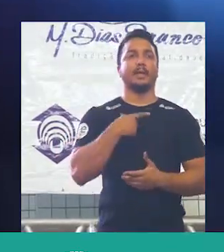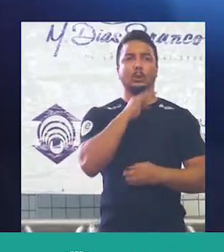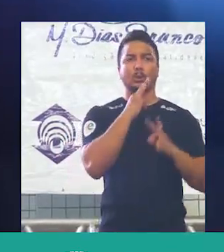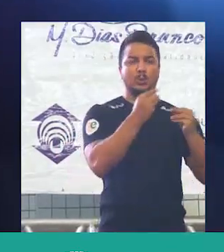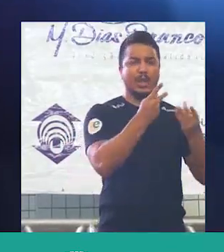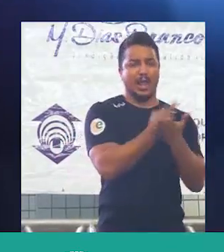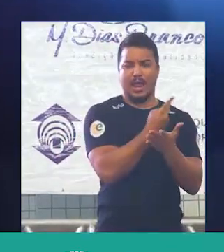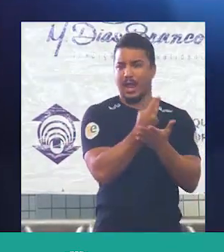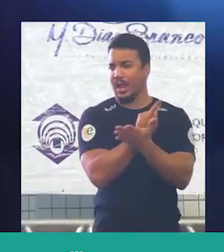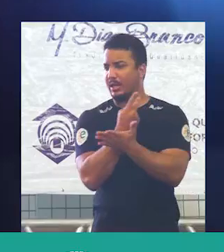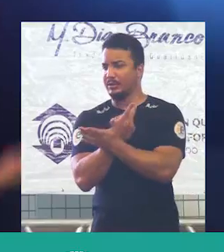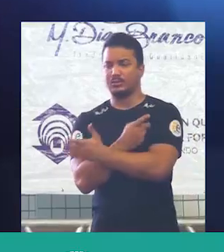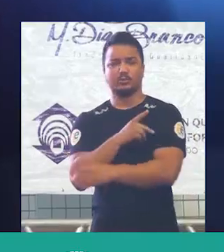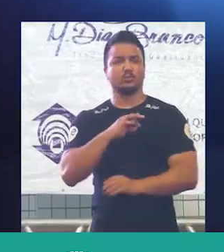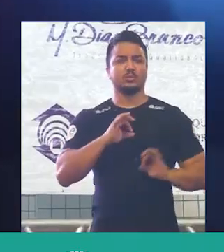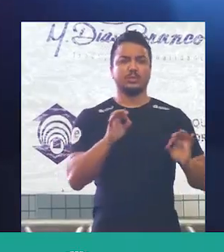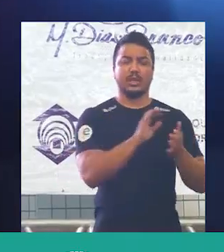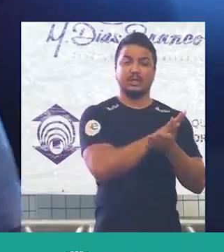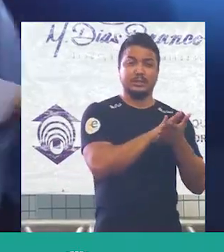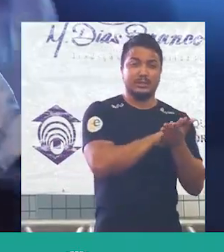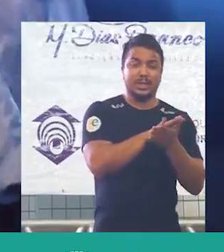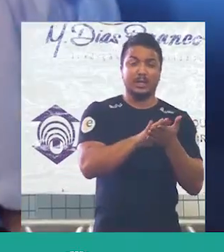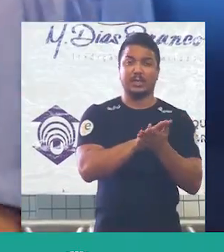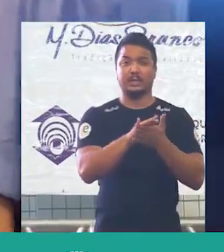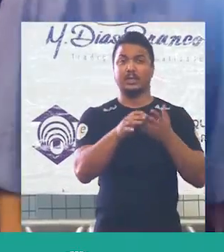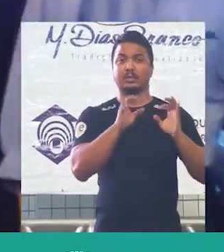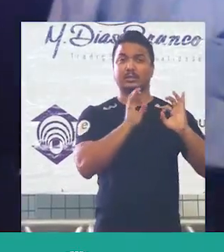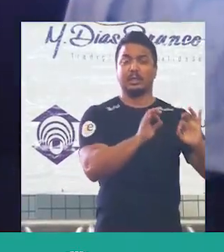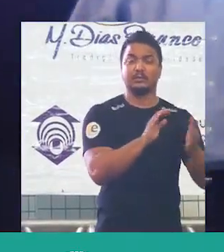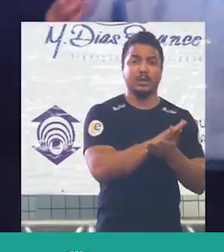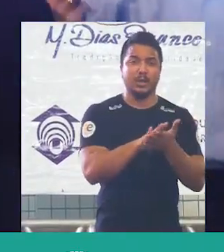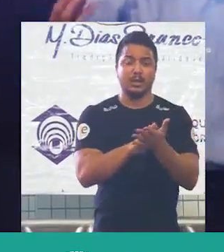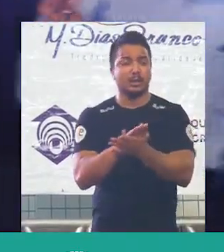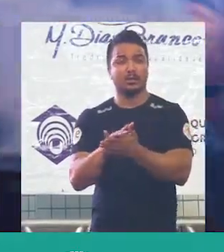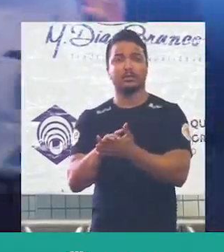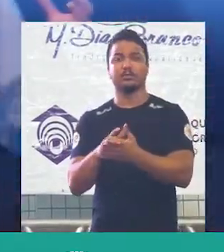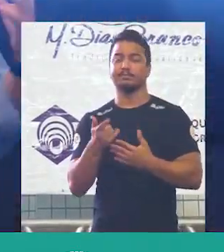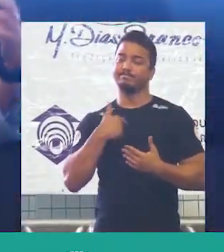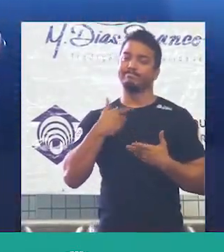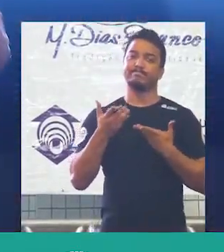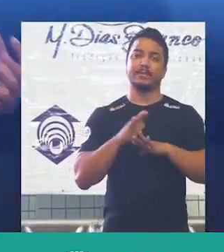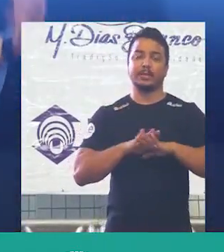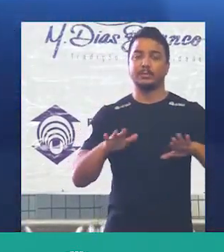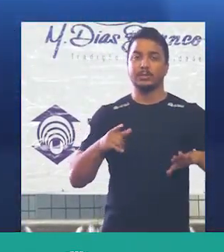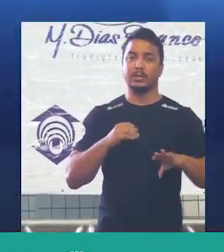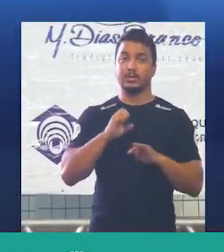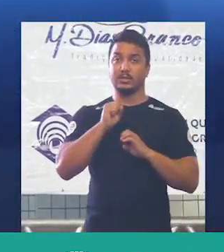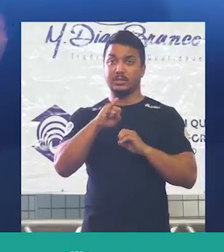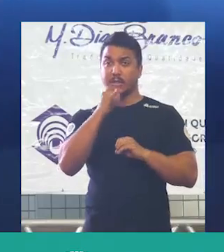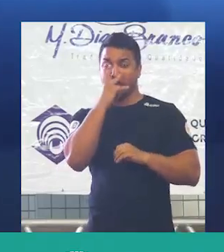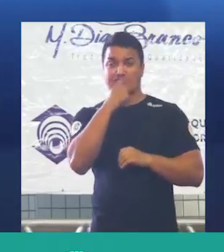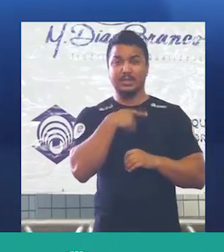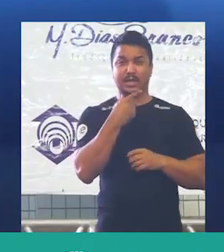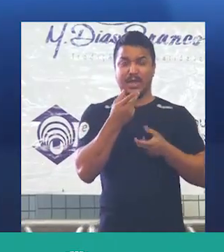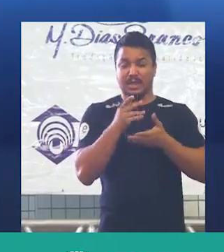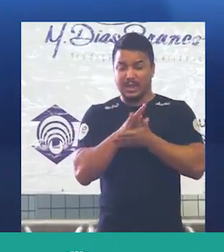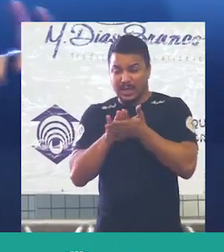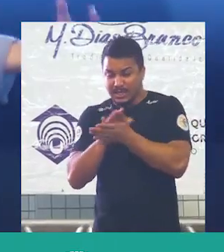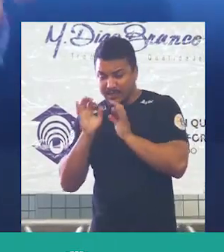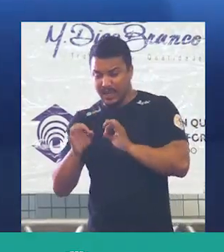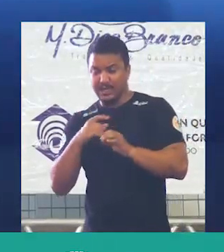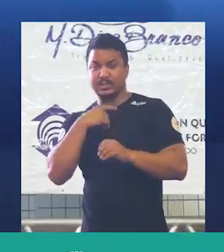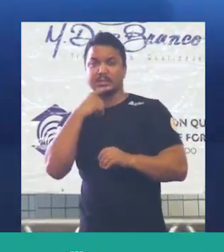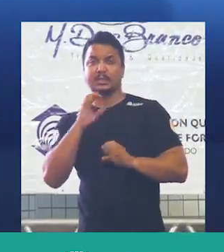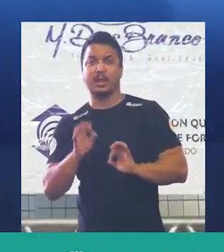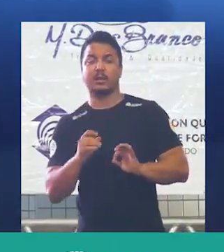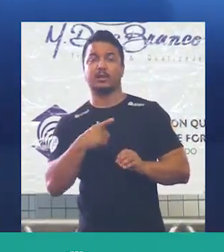dá certo, tudo está ruim, nada dá certo. Cara, tu de tanto dizer que nada dá certo, que tudo está ruim,